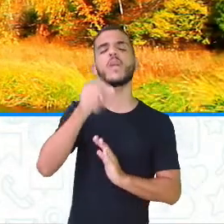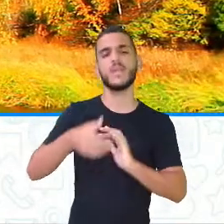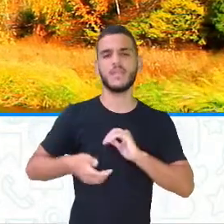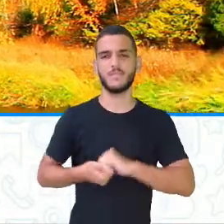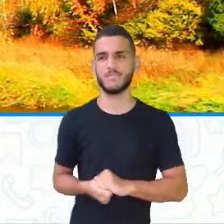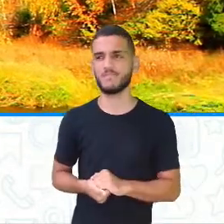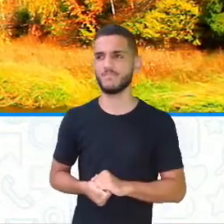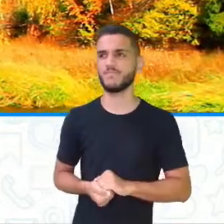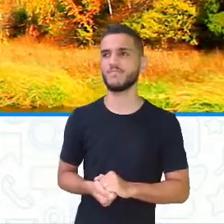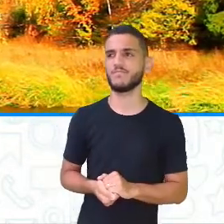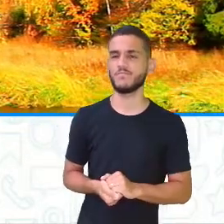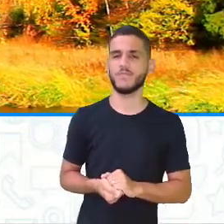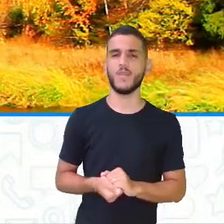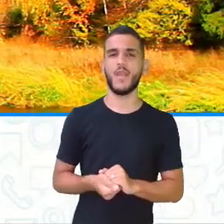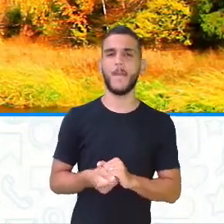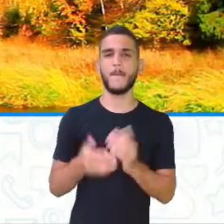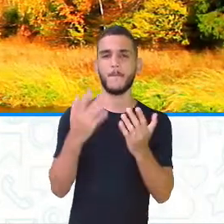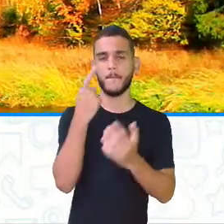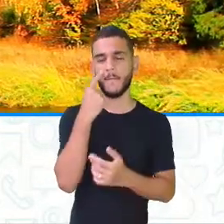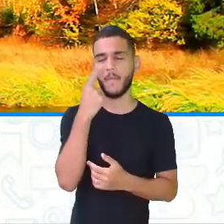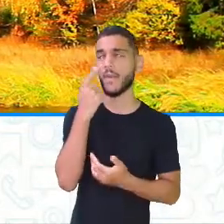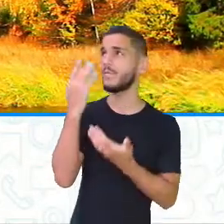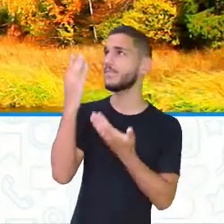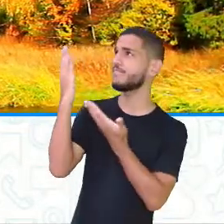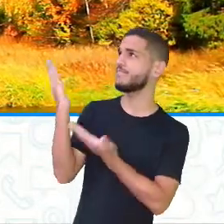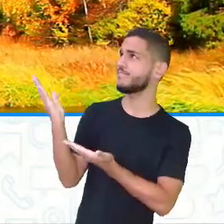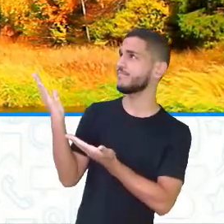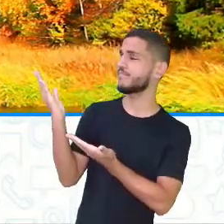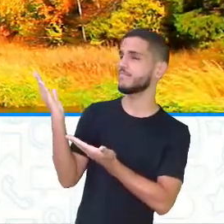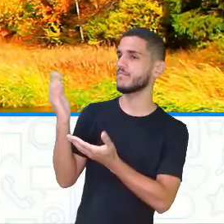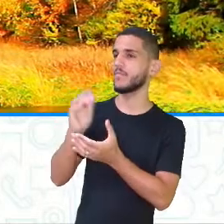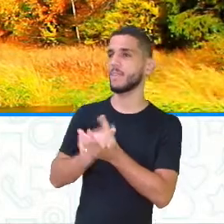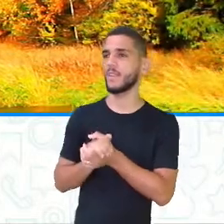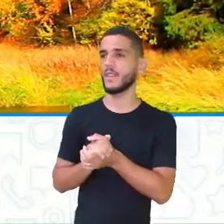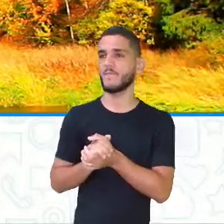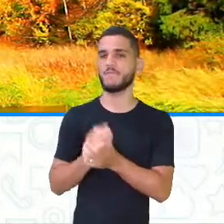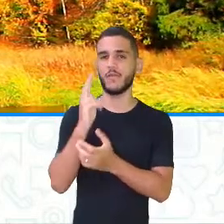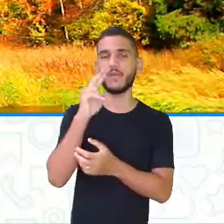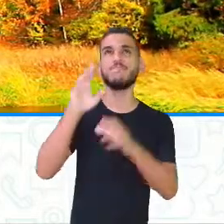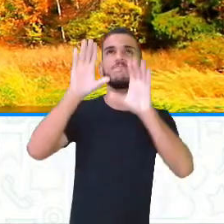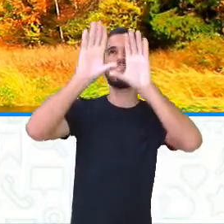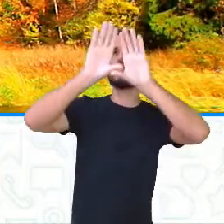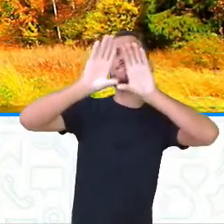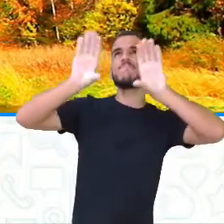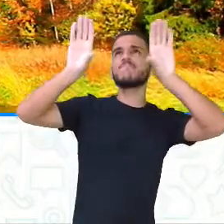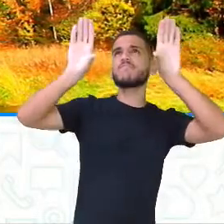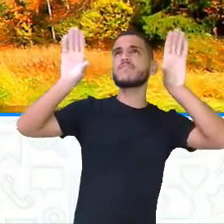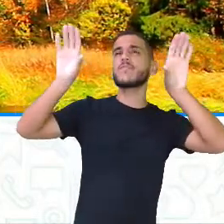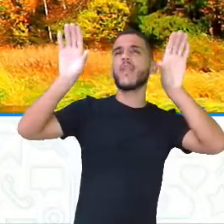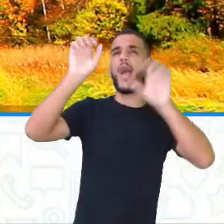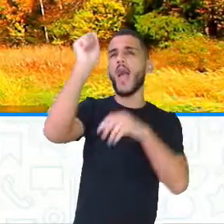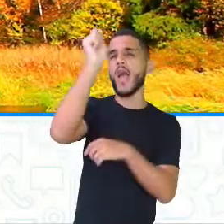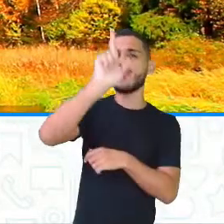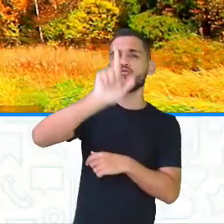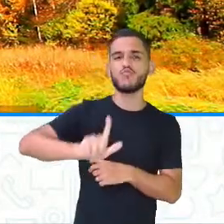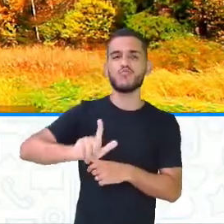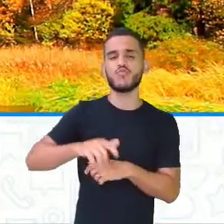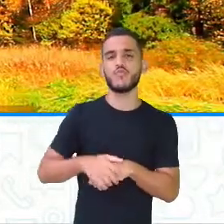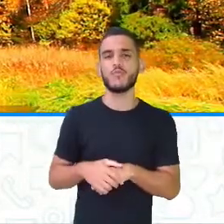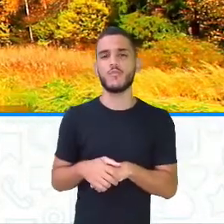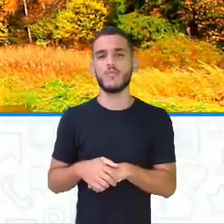o que a gente está observando. A gente está observando um céu azul com poucas